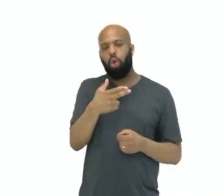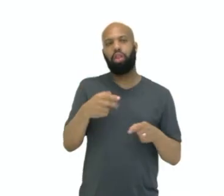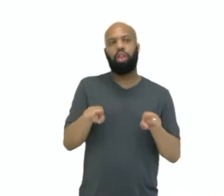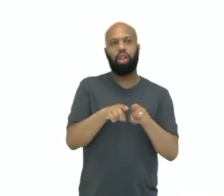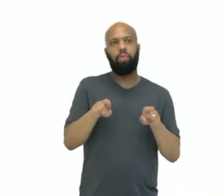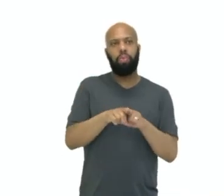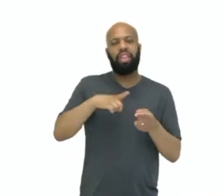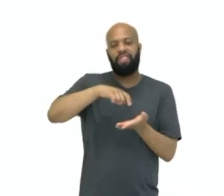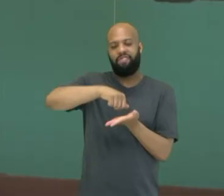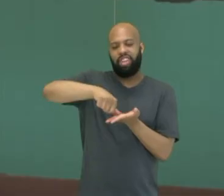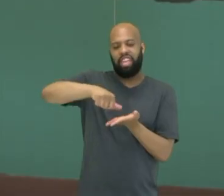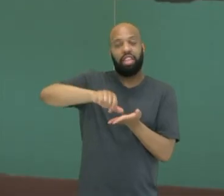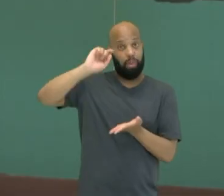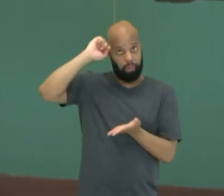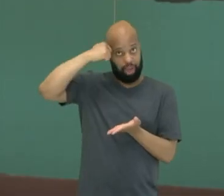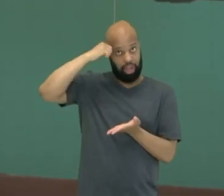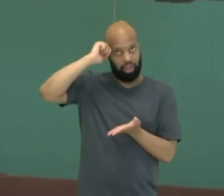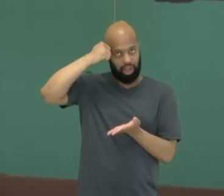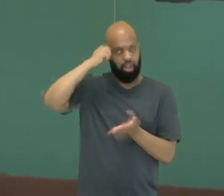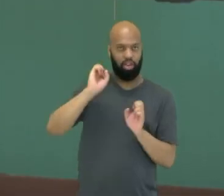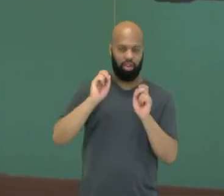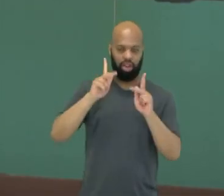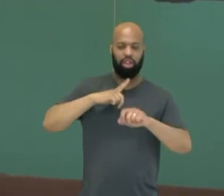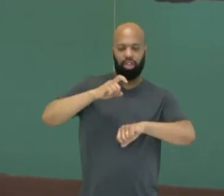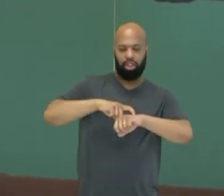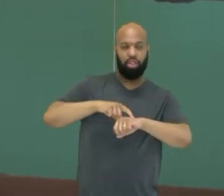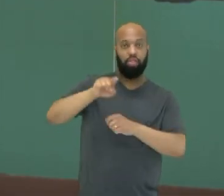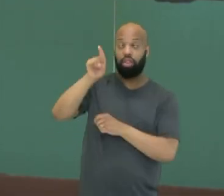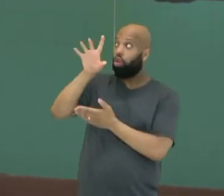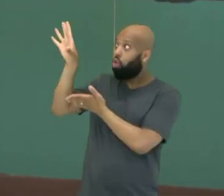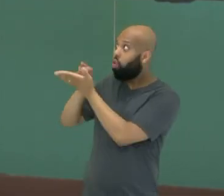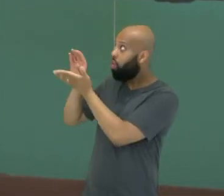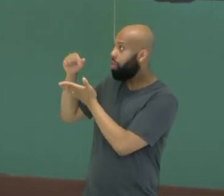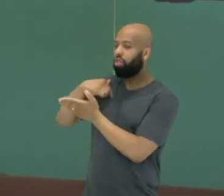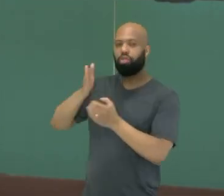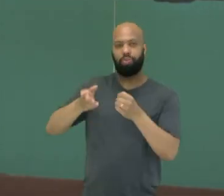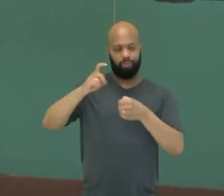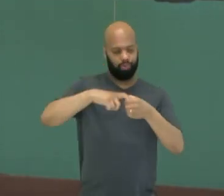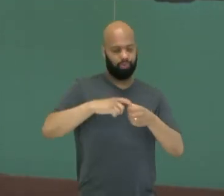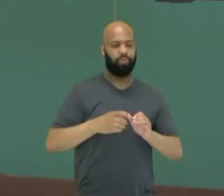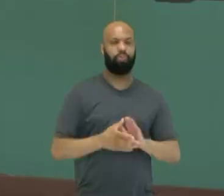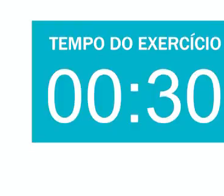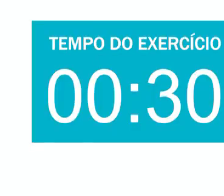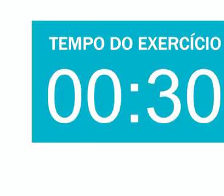para nós conectarmos tudo. Eu vou dar um tempinho para vocês copiarem e eu já retorno.